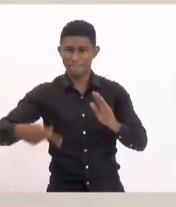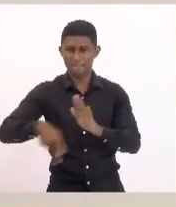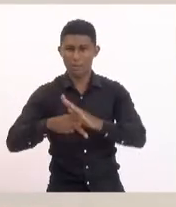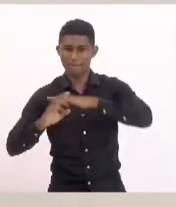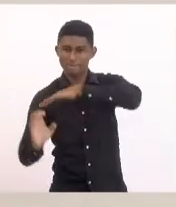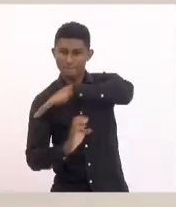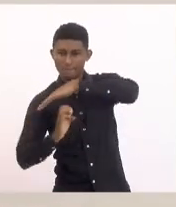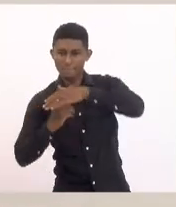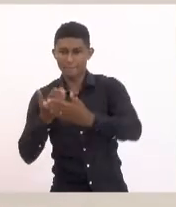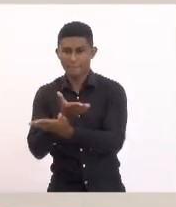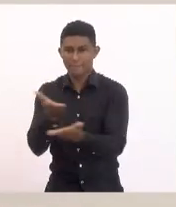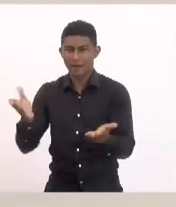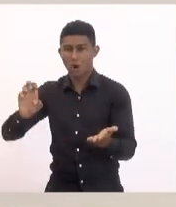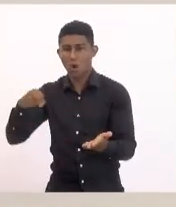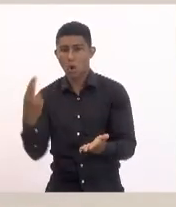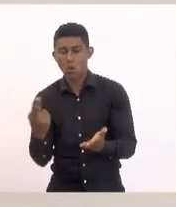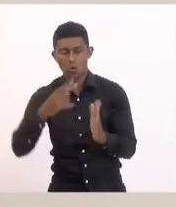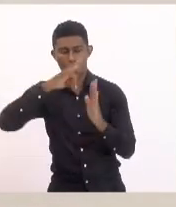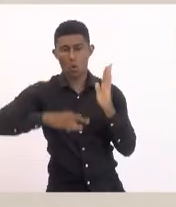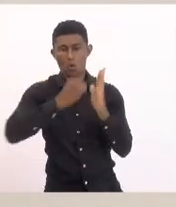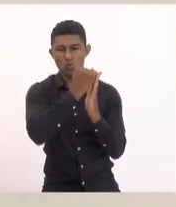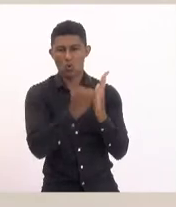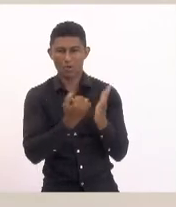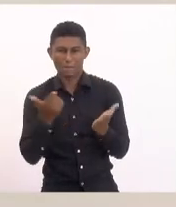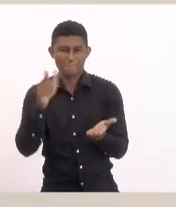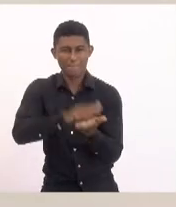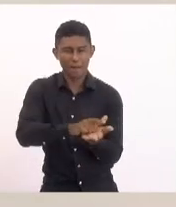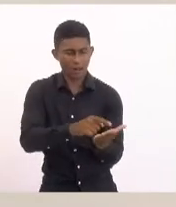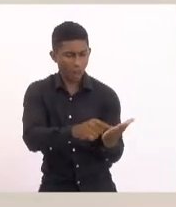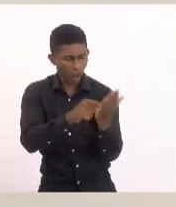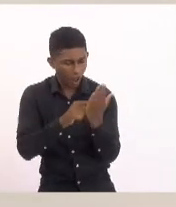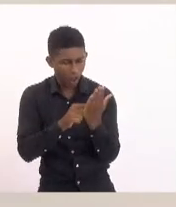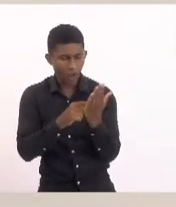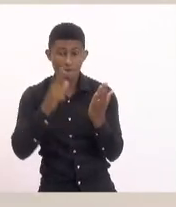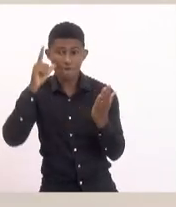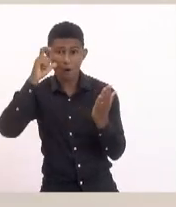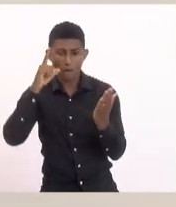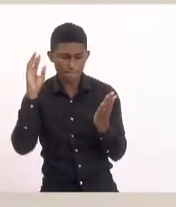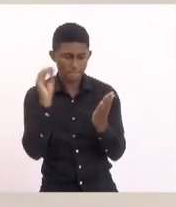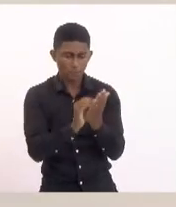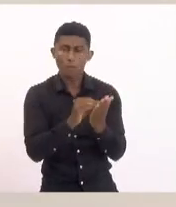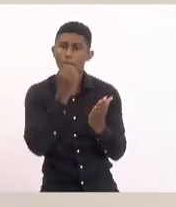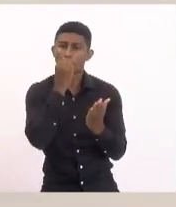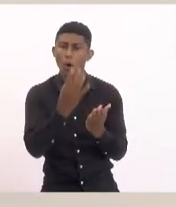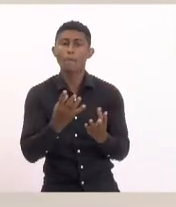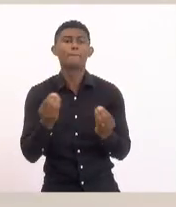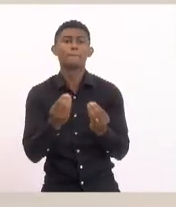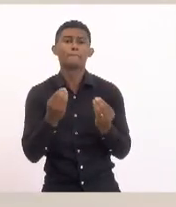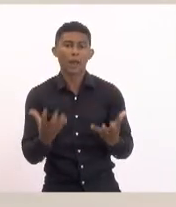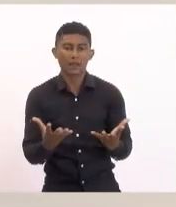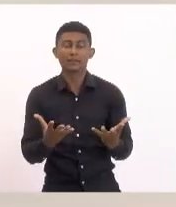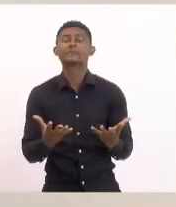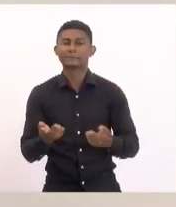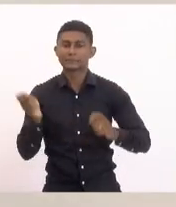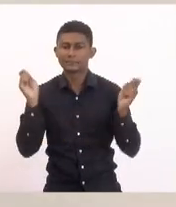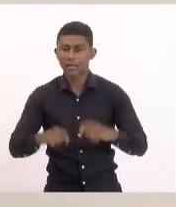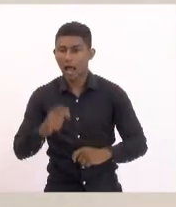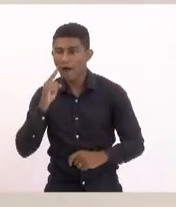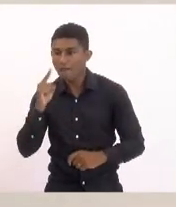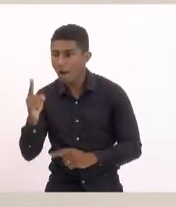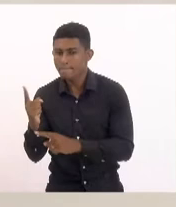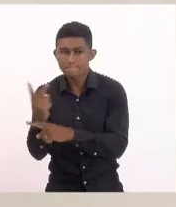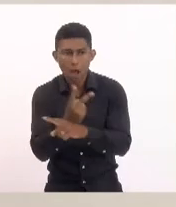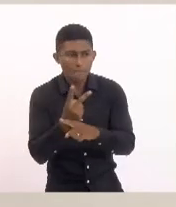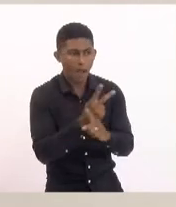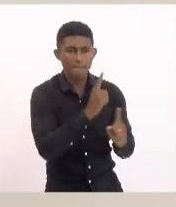mensais, certamente irá contribuir muito à celeridade para que a gente possa, a